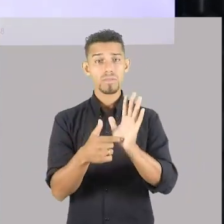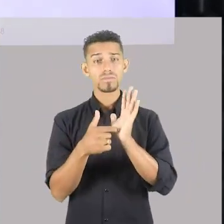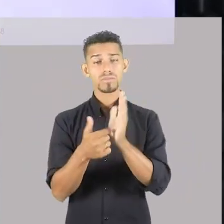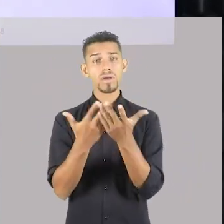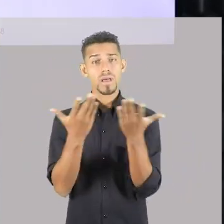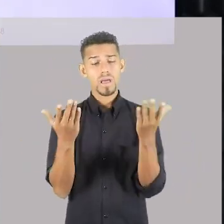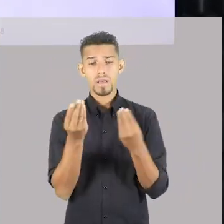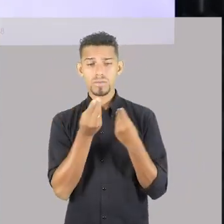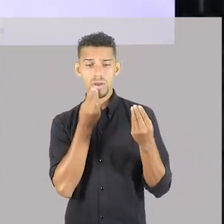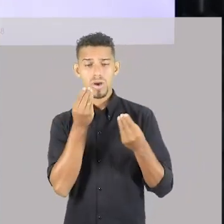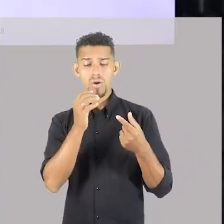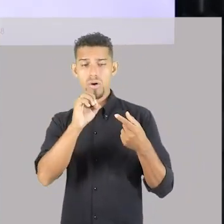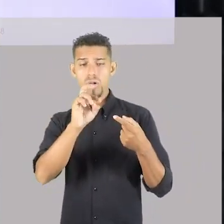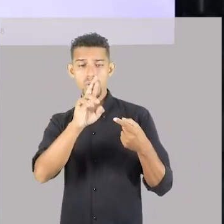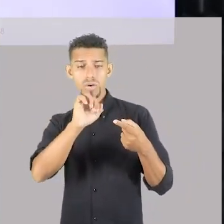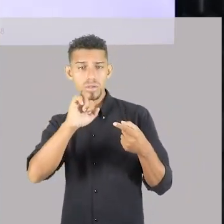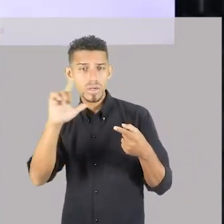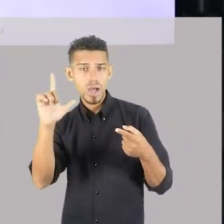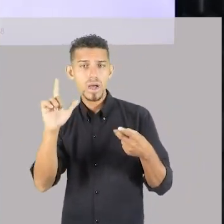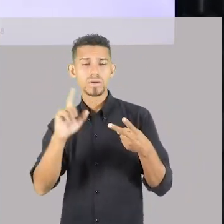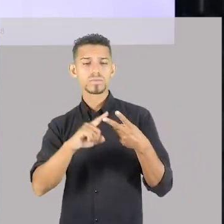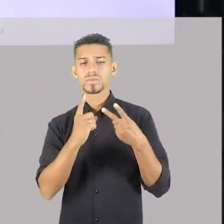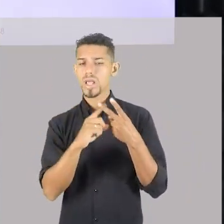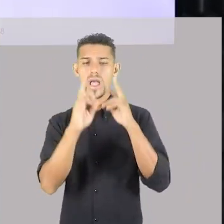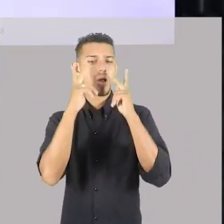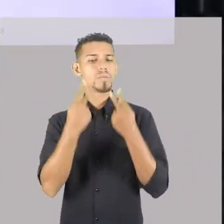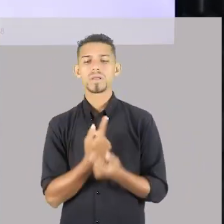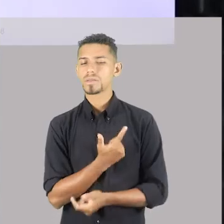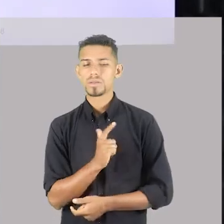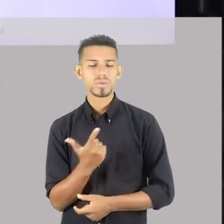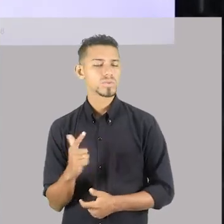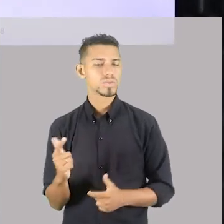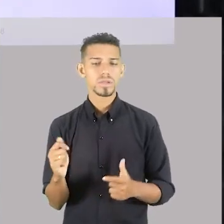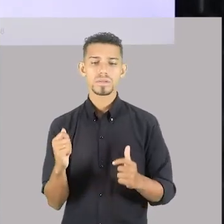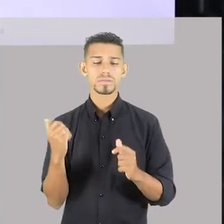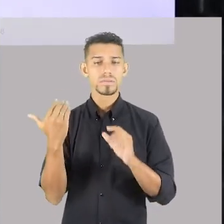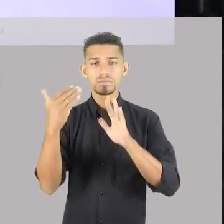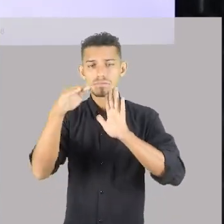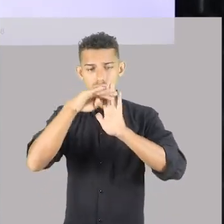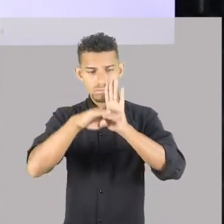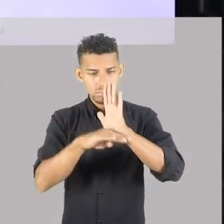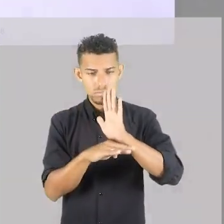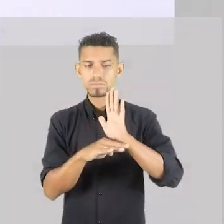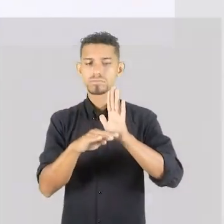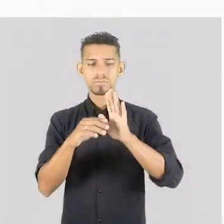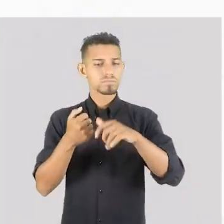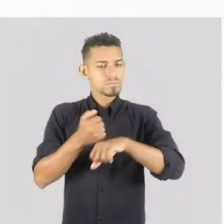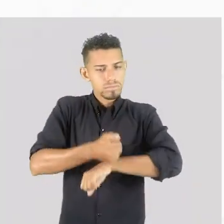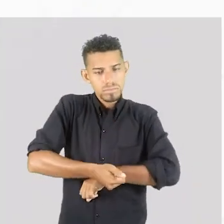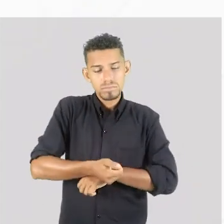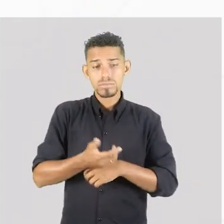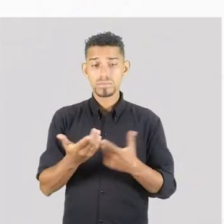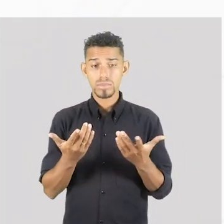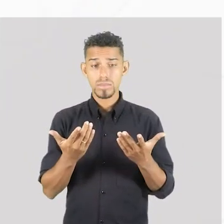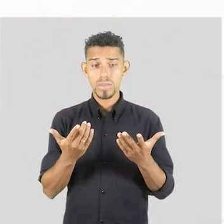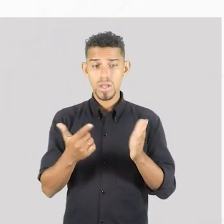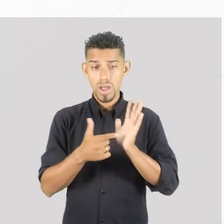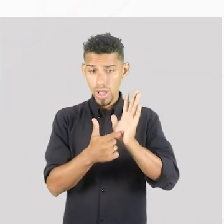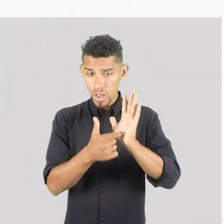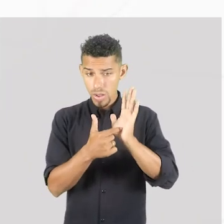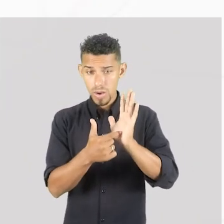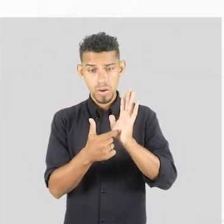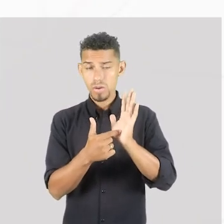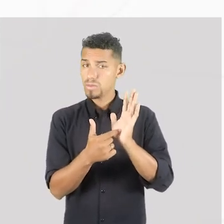que é uma questão moral, que é uma questão, né, desumana no processo da escravidão. Então ele coloca, ao revelar